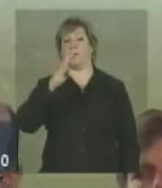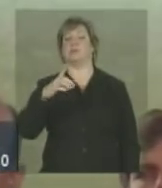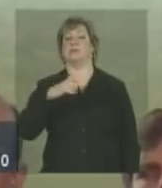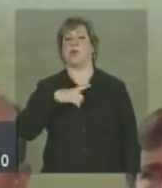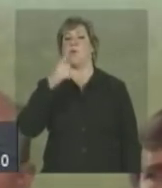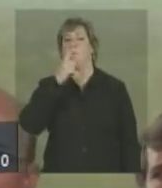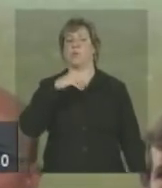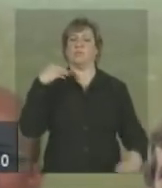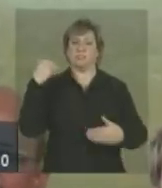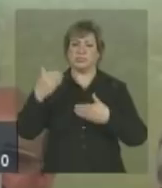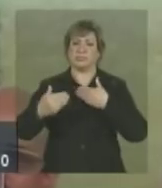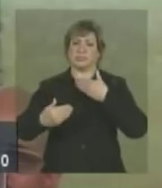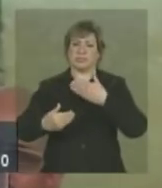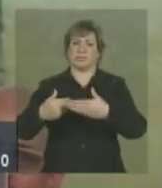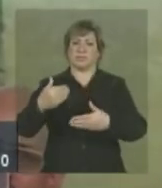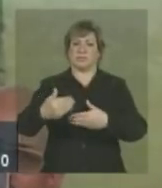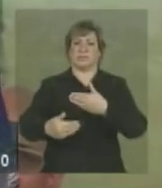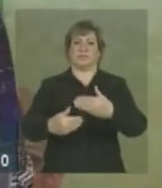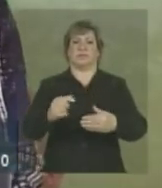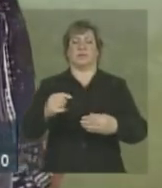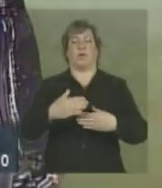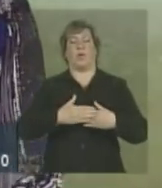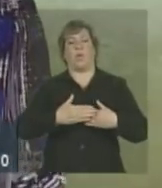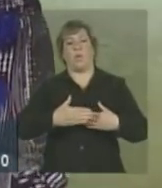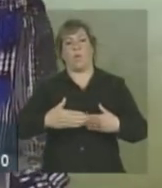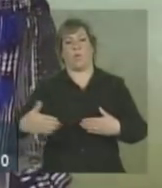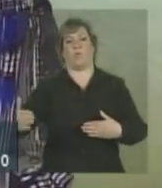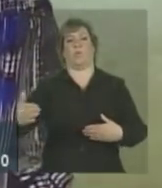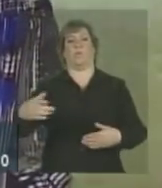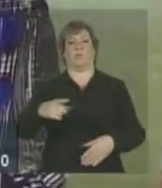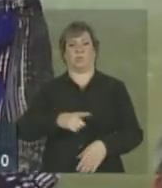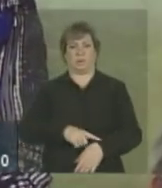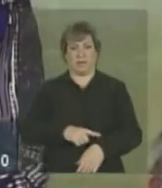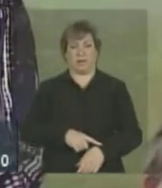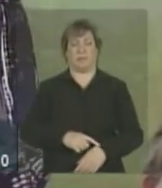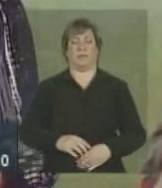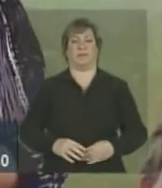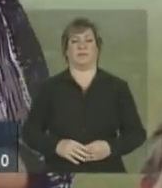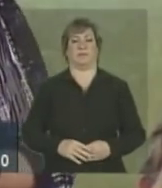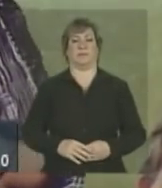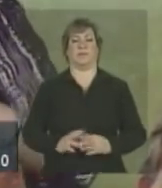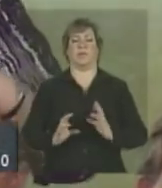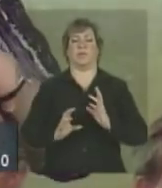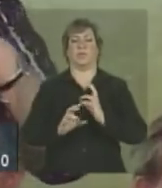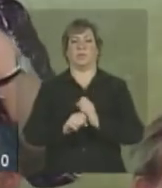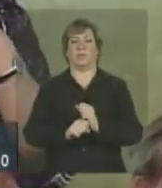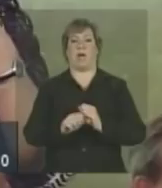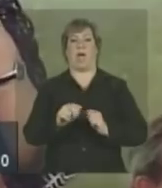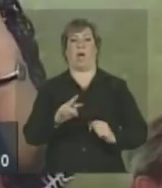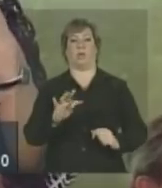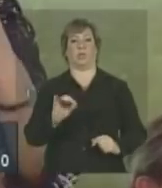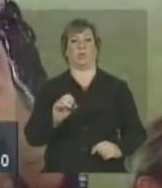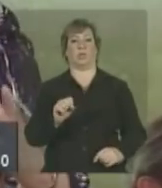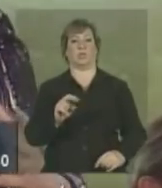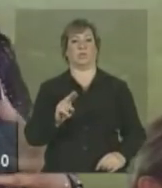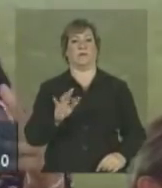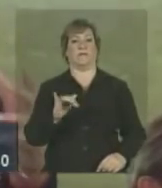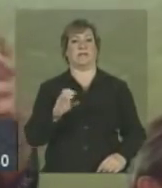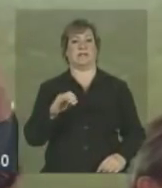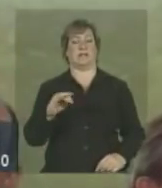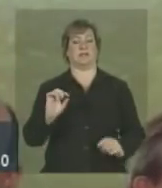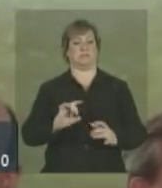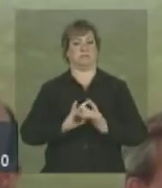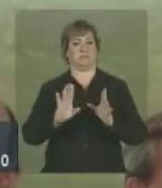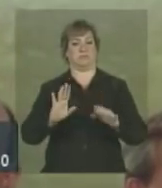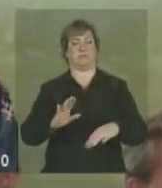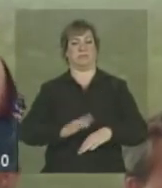conquistando progressivamente, ao longo do tempo, a sua autossuficiência no petróleo, até